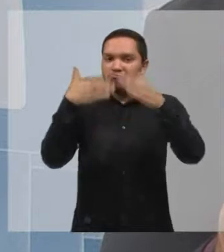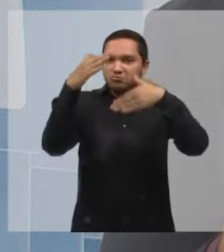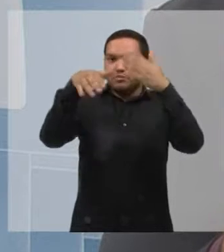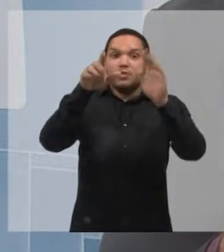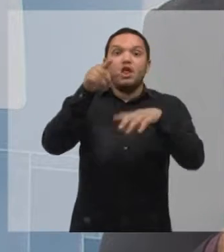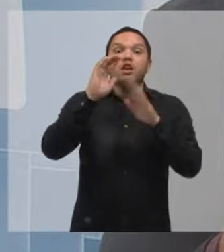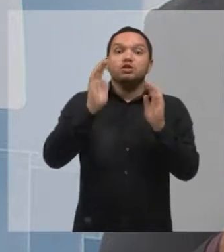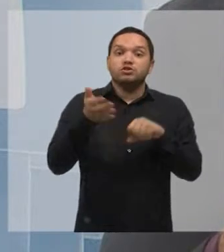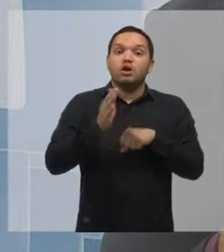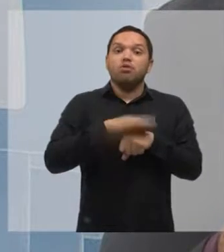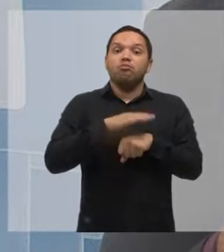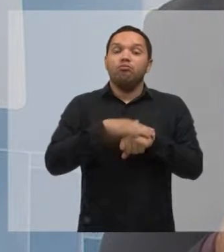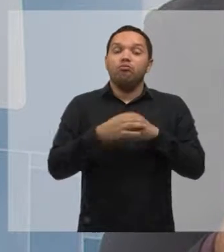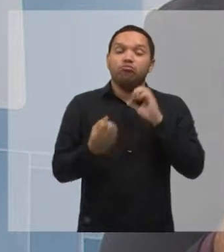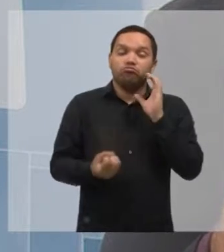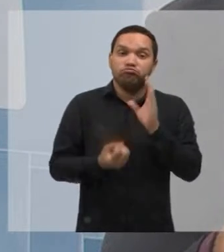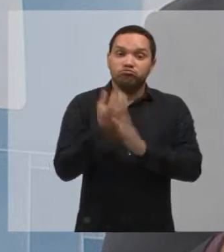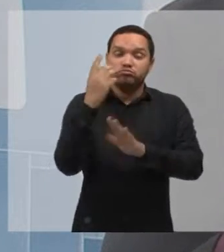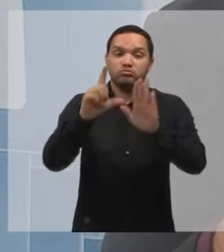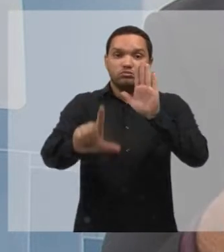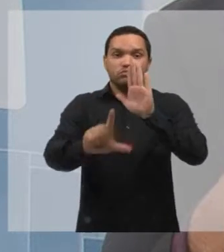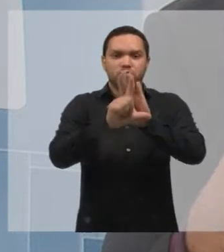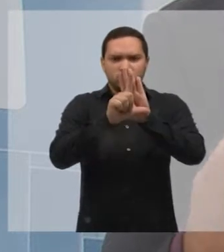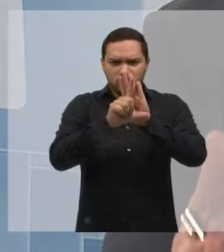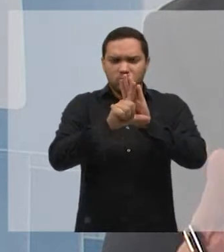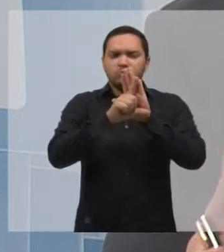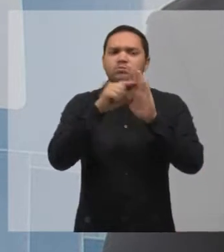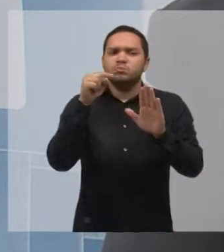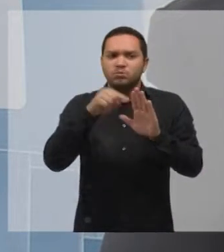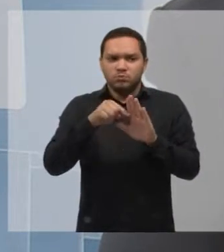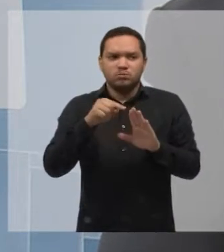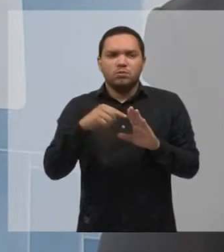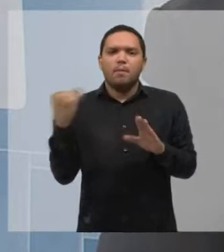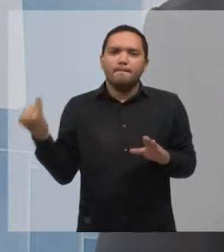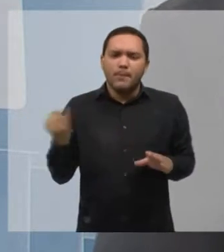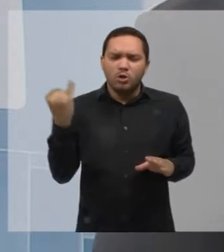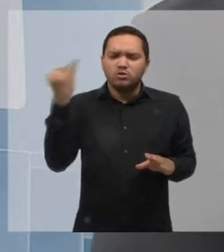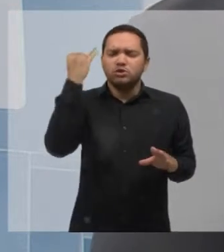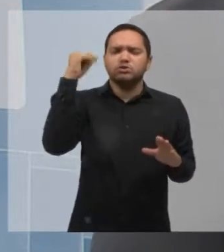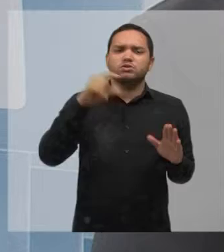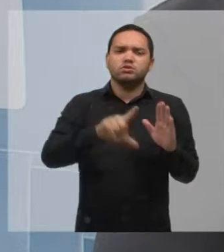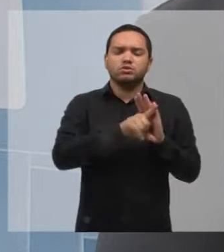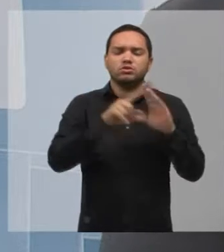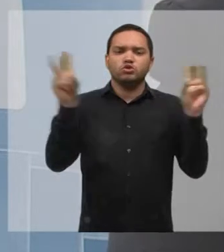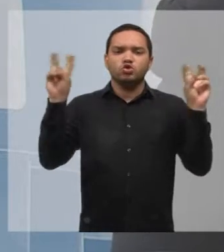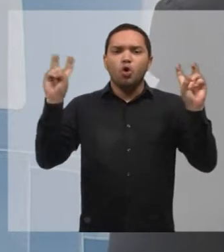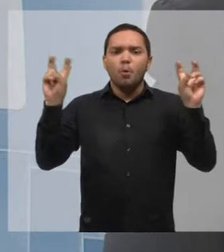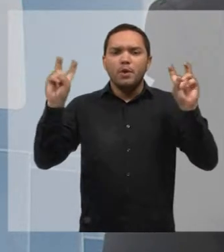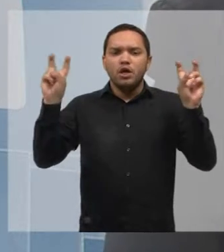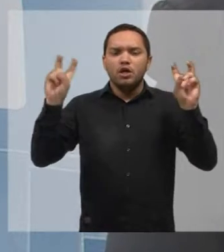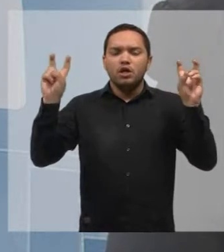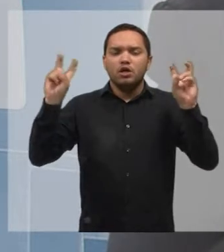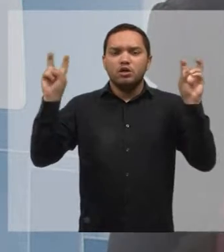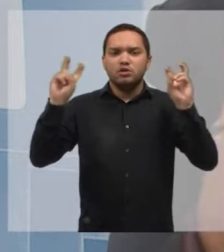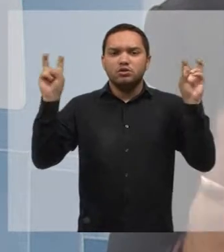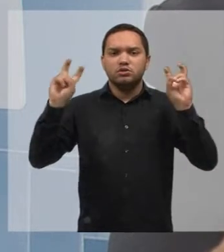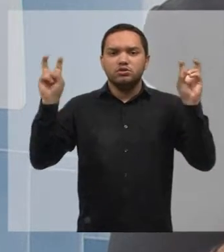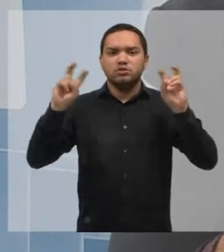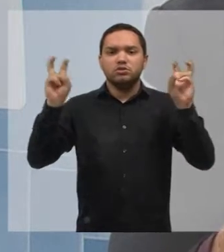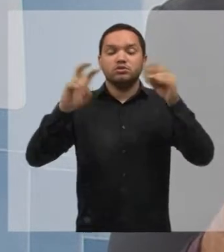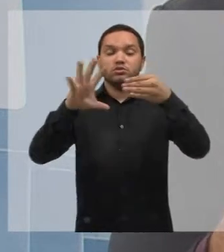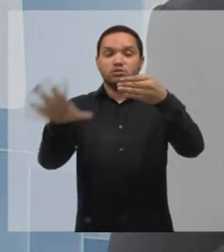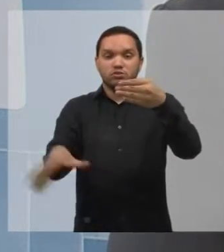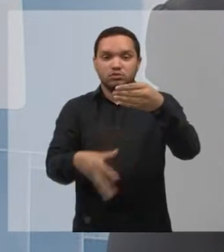lei que para mim, é uma das mais importantes feitas no ano passado, e foi aquela lei que